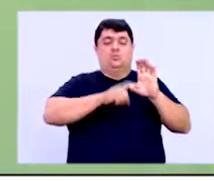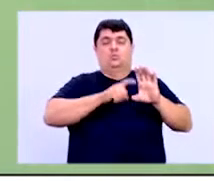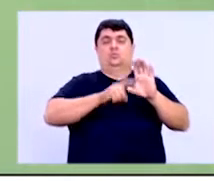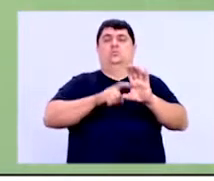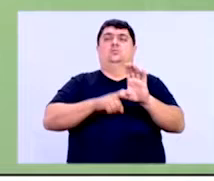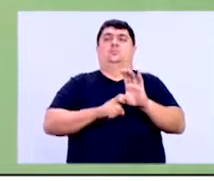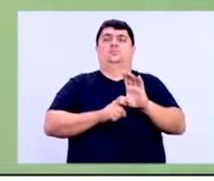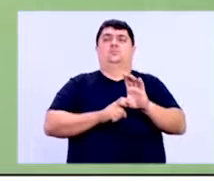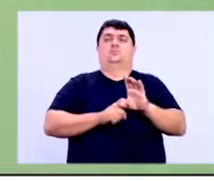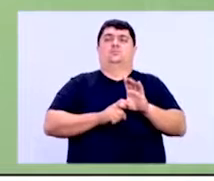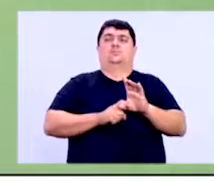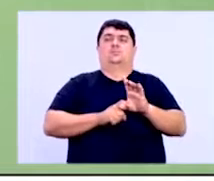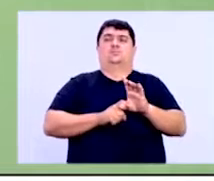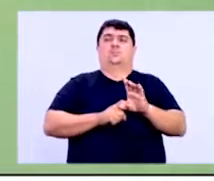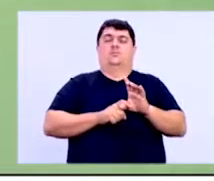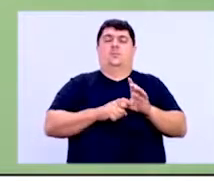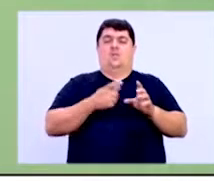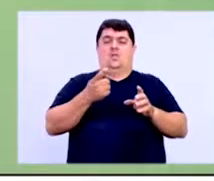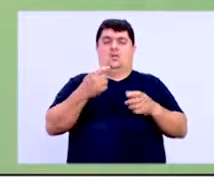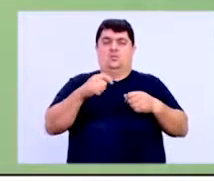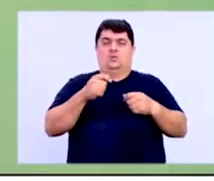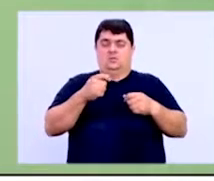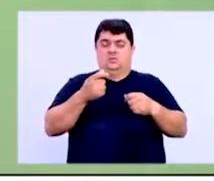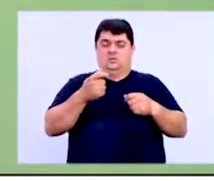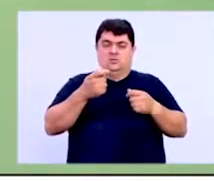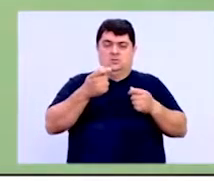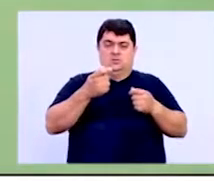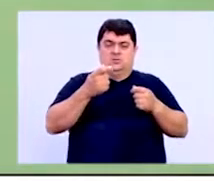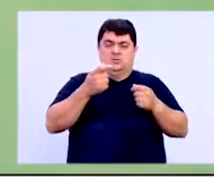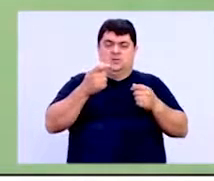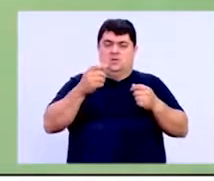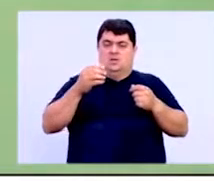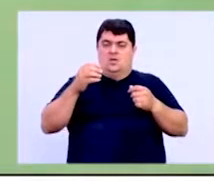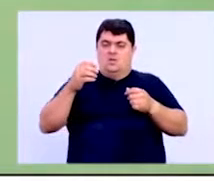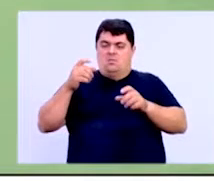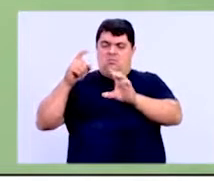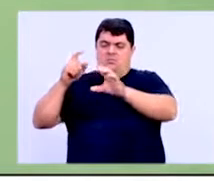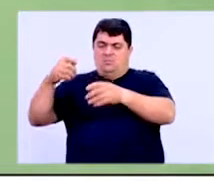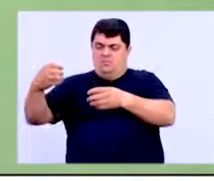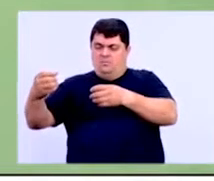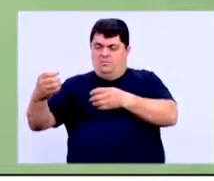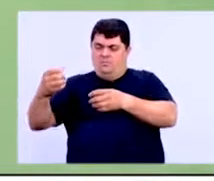seja, o ponto que as receitas e despesas são iguais a zero.